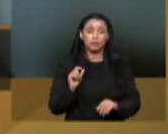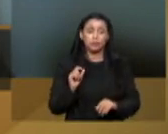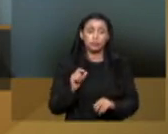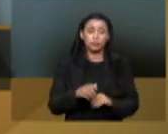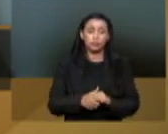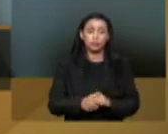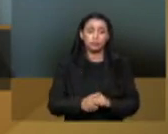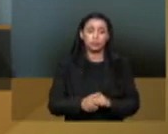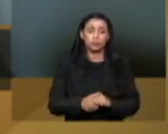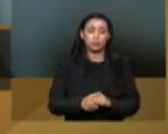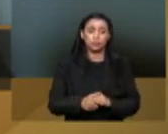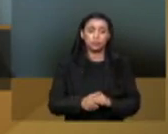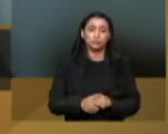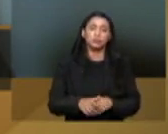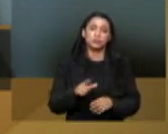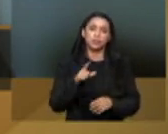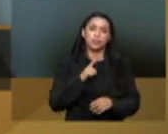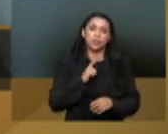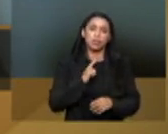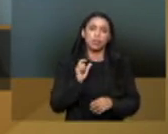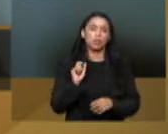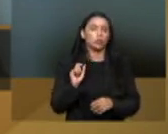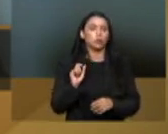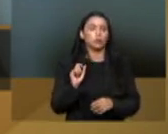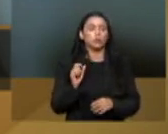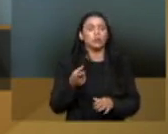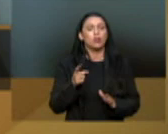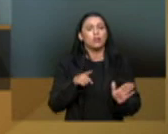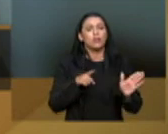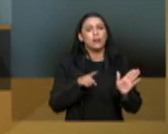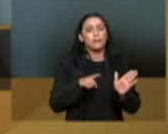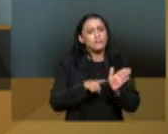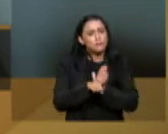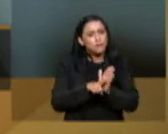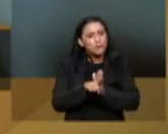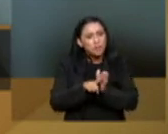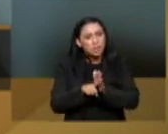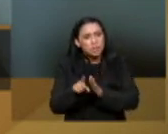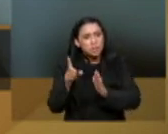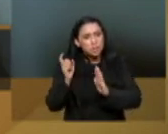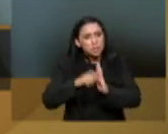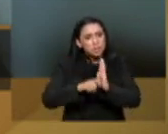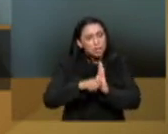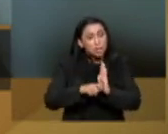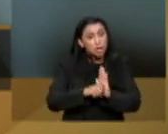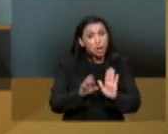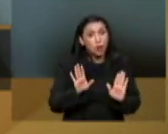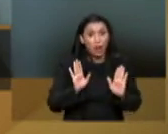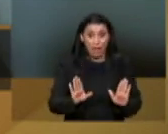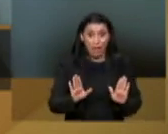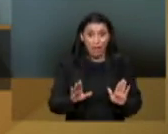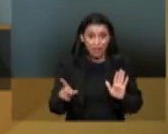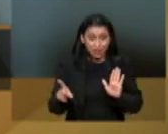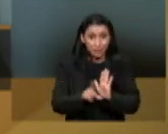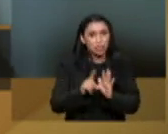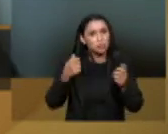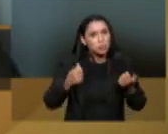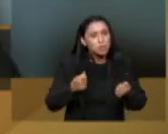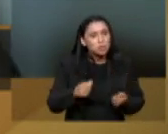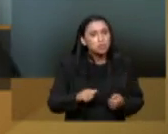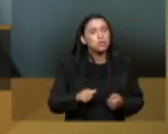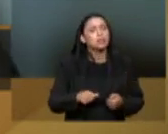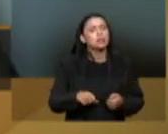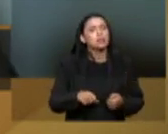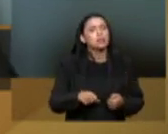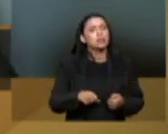quer elas tenham ou não função extrafiscal, é obrigada a lei a observar